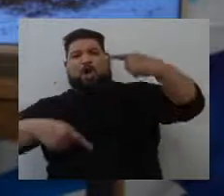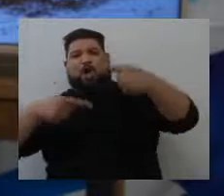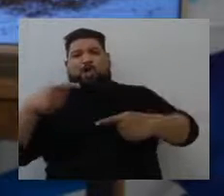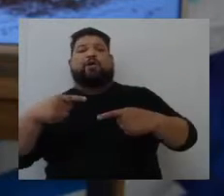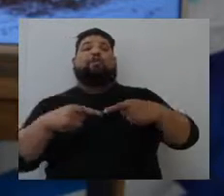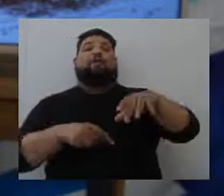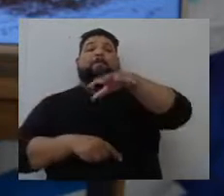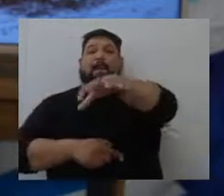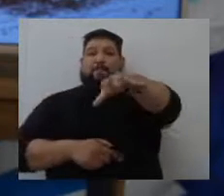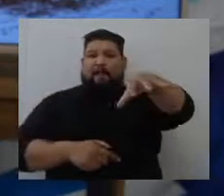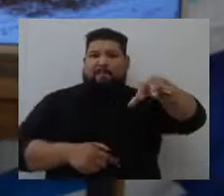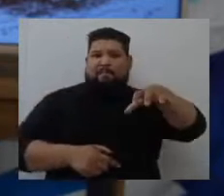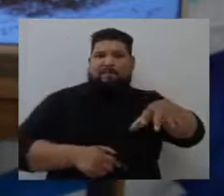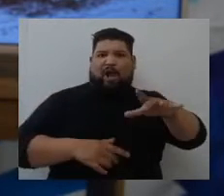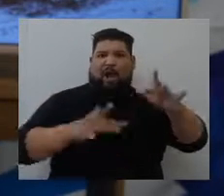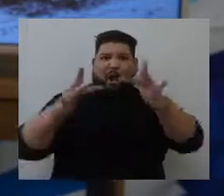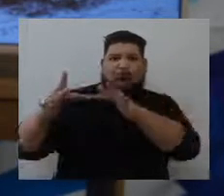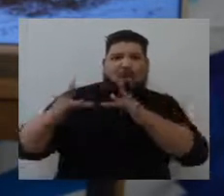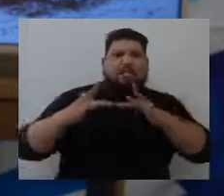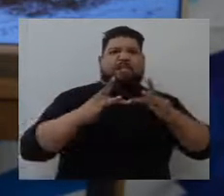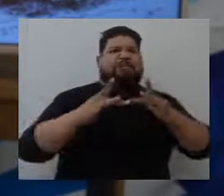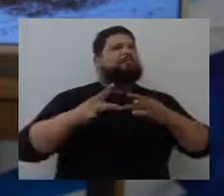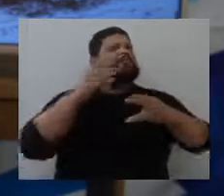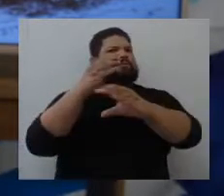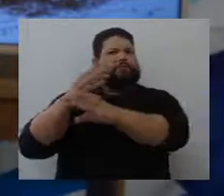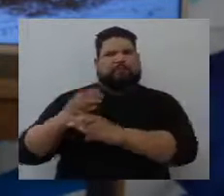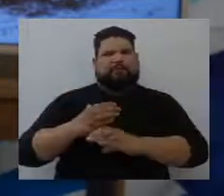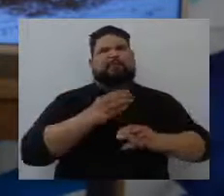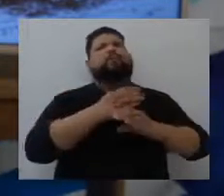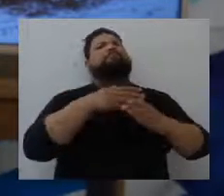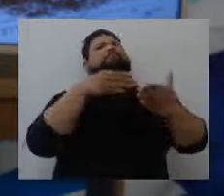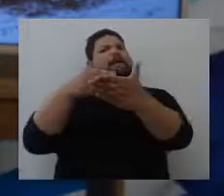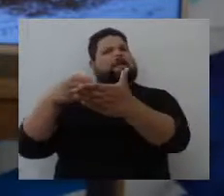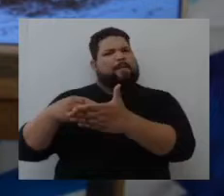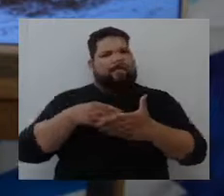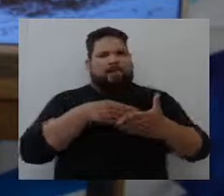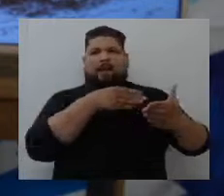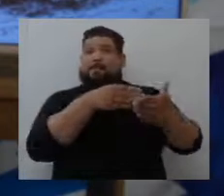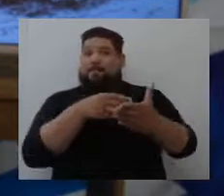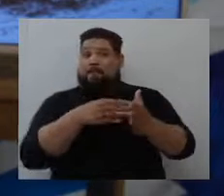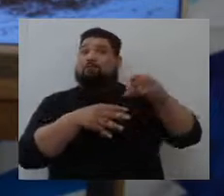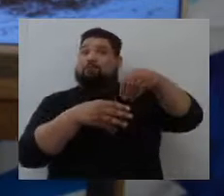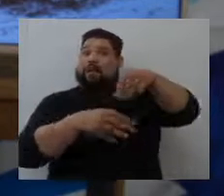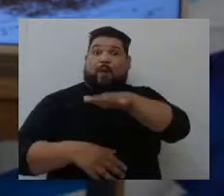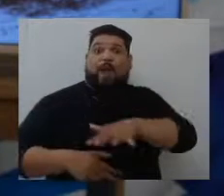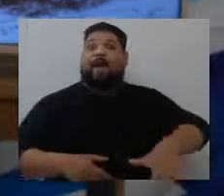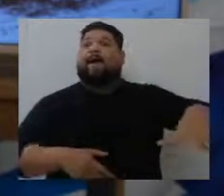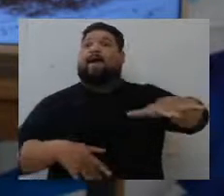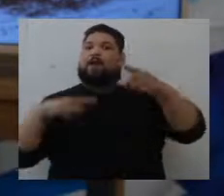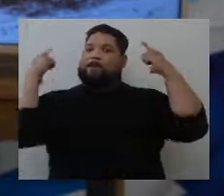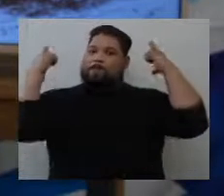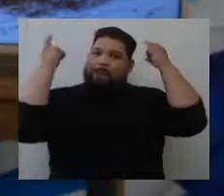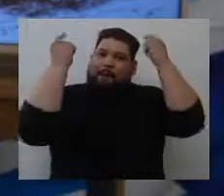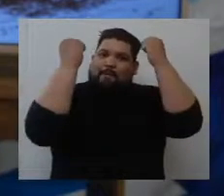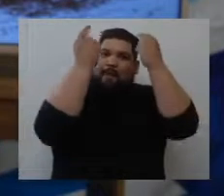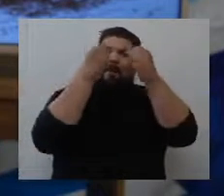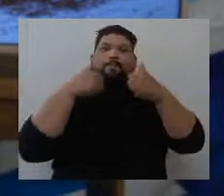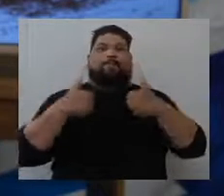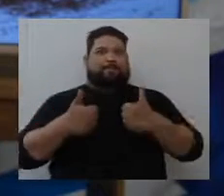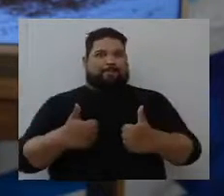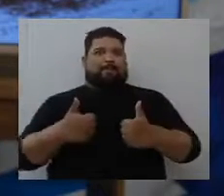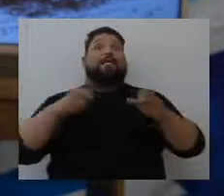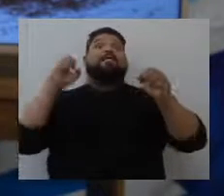essas comunidades que se estabeleceram em diversos pontos do território grego. Tá bem? Então, fique